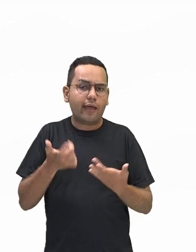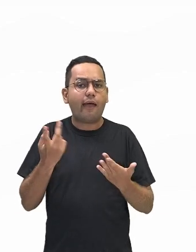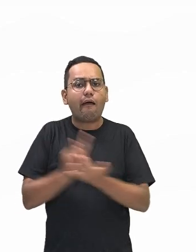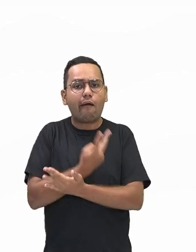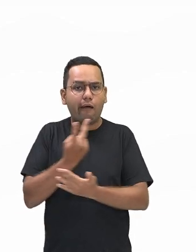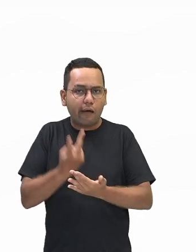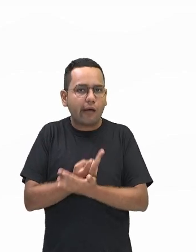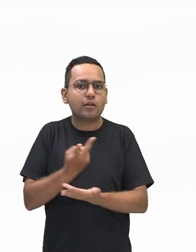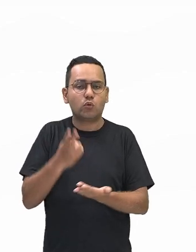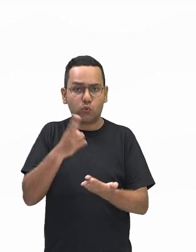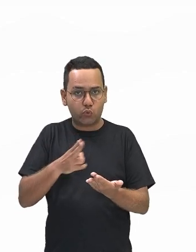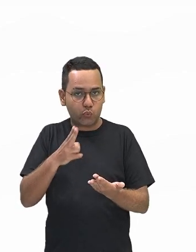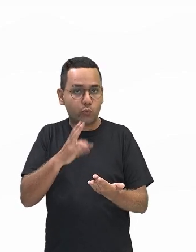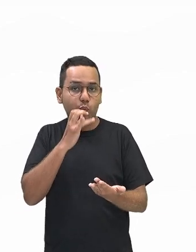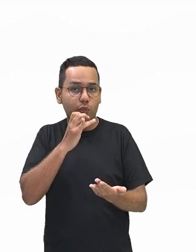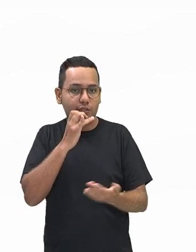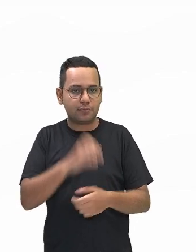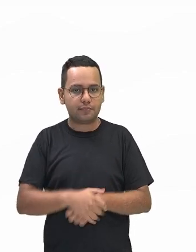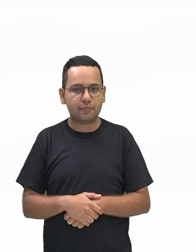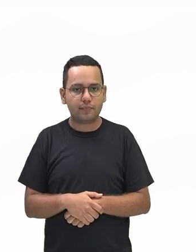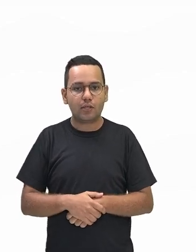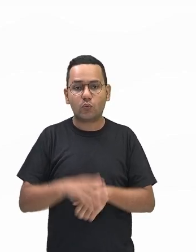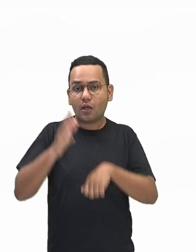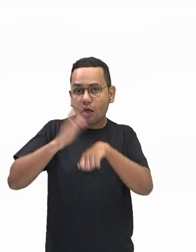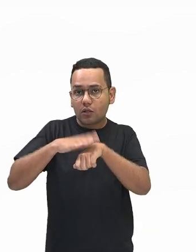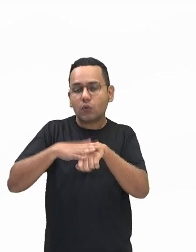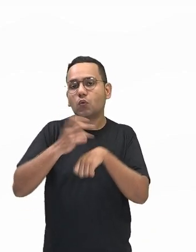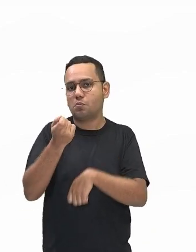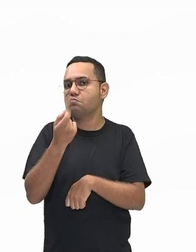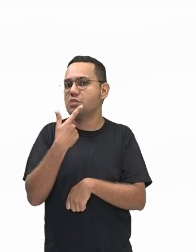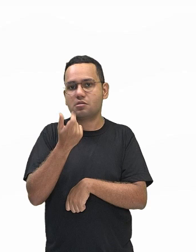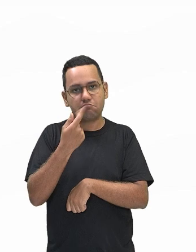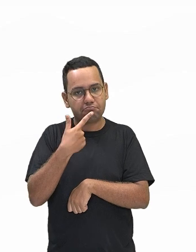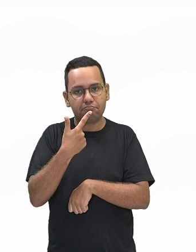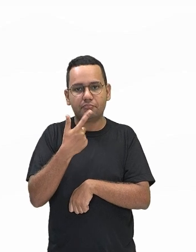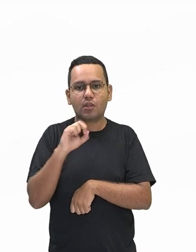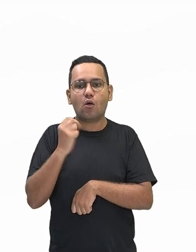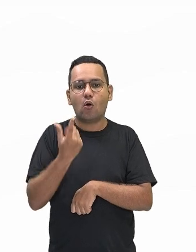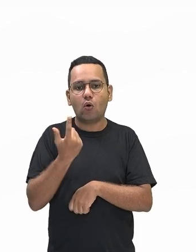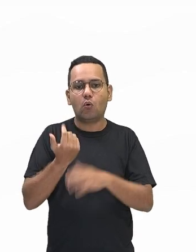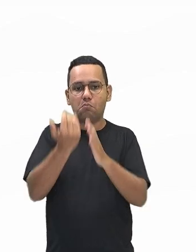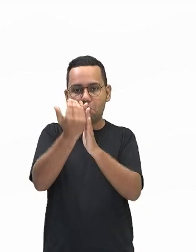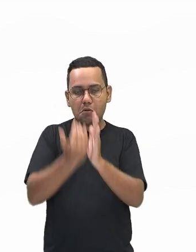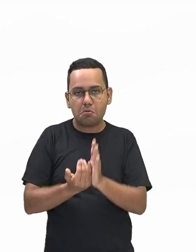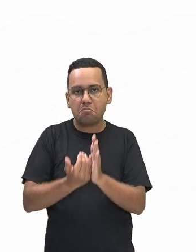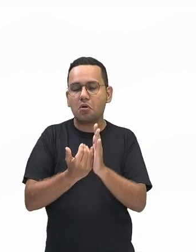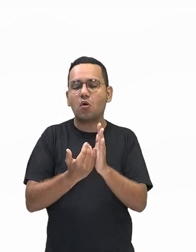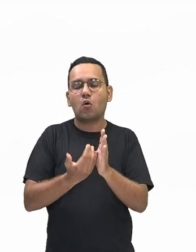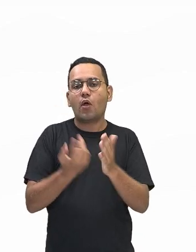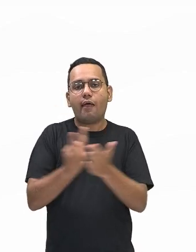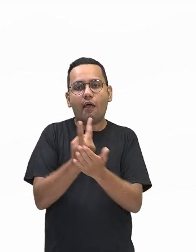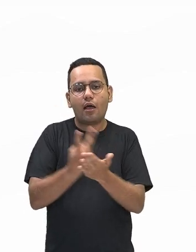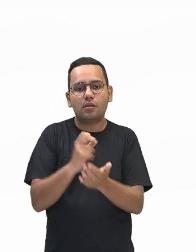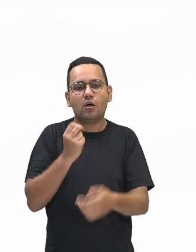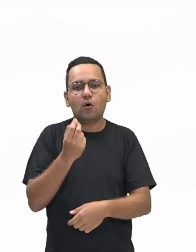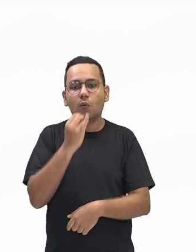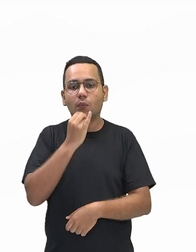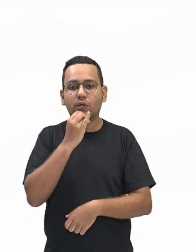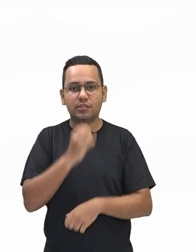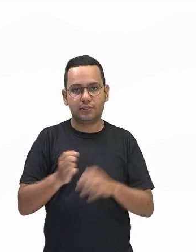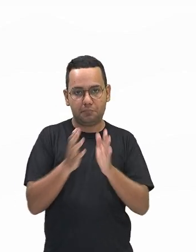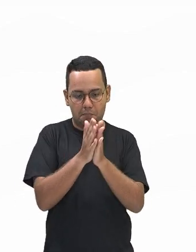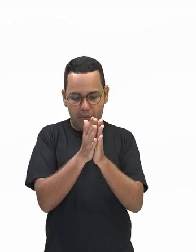antibióticos, como em casos de automedicação, prescrições desnecessárias ou interrupção prematura